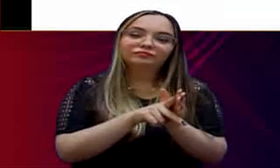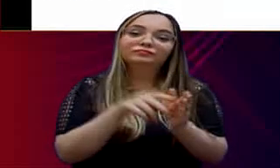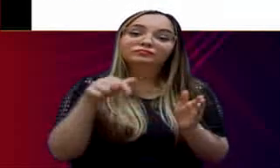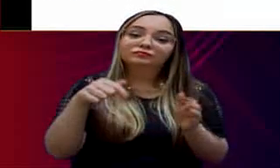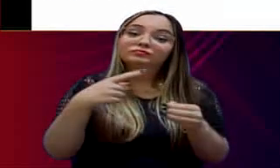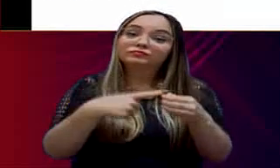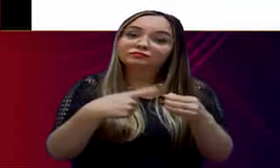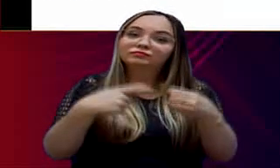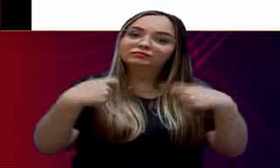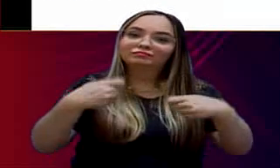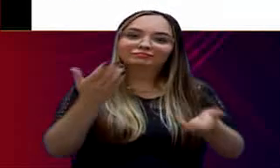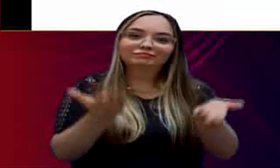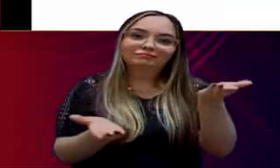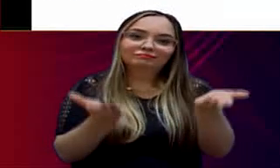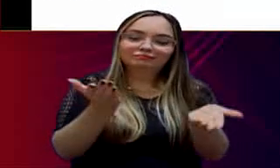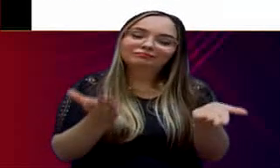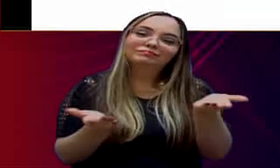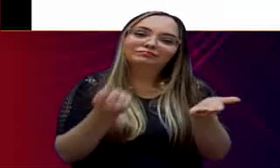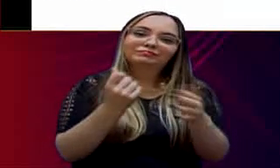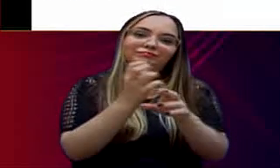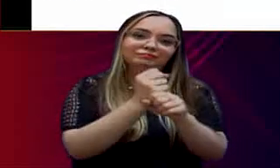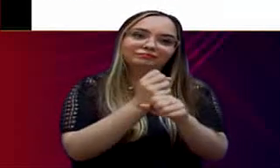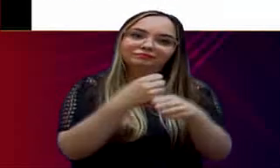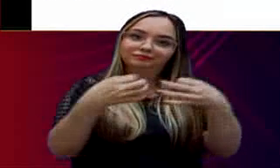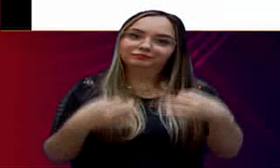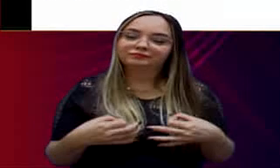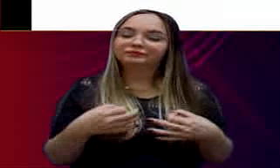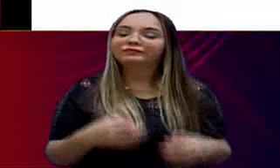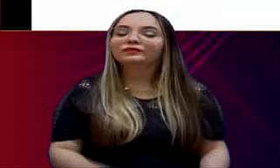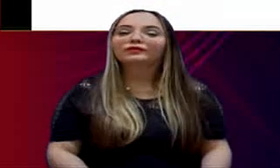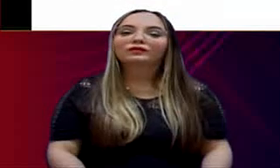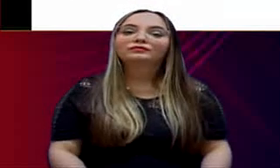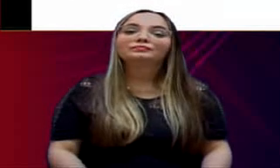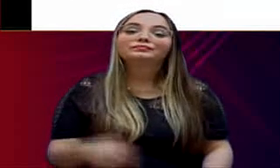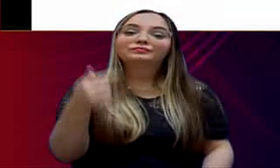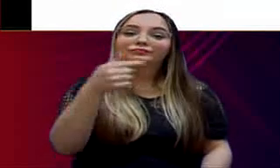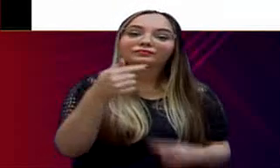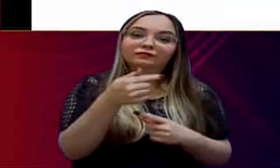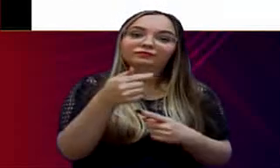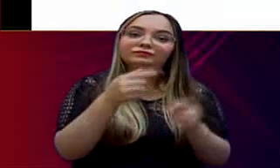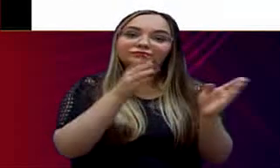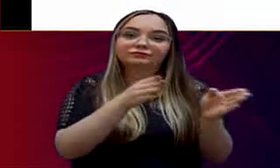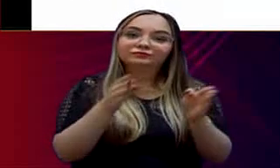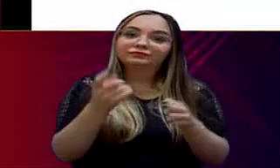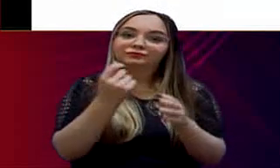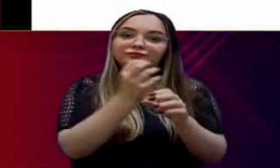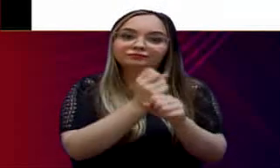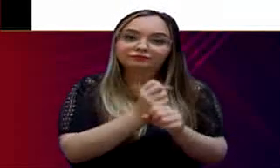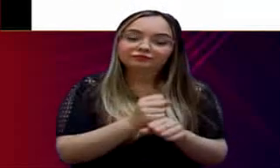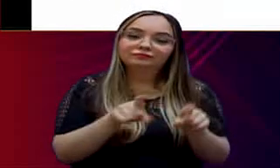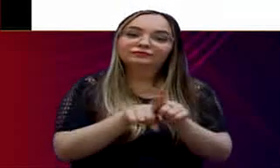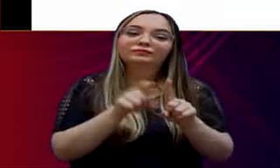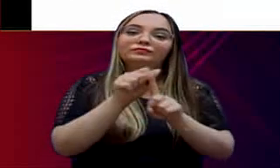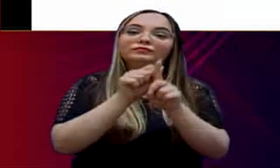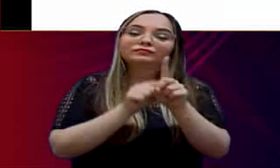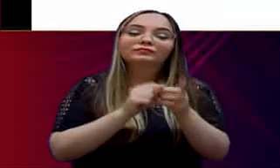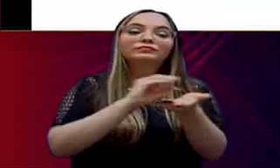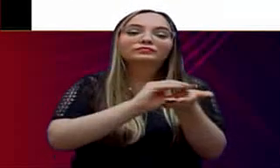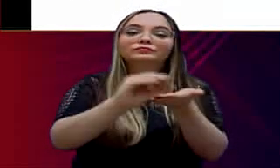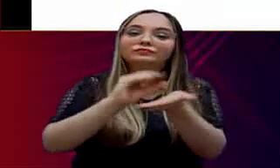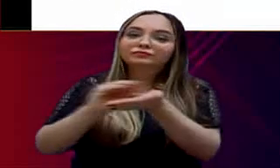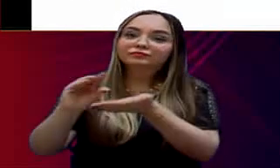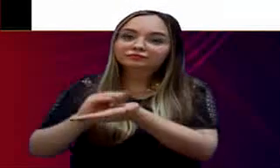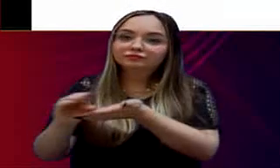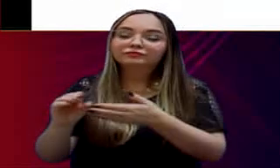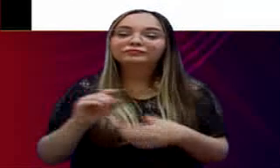zelar pelo equilíbrio das contas públicas sete da programação financeira cronograma mensal de desembolso metas